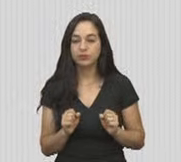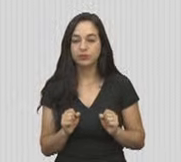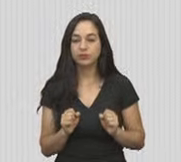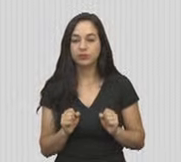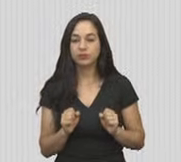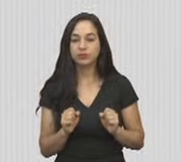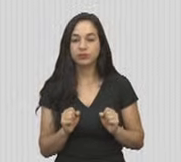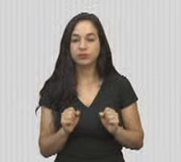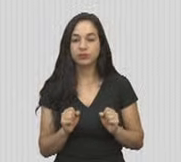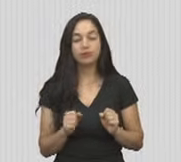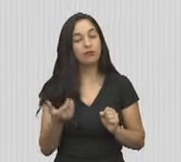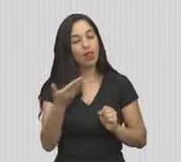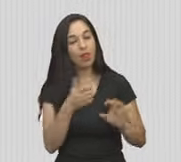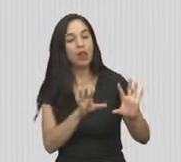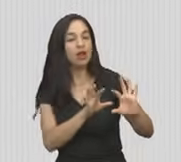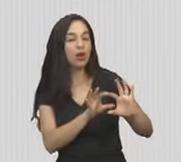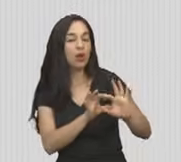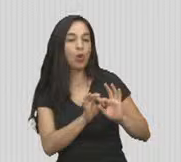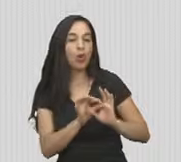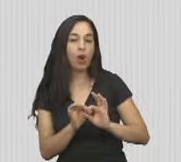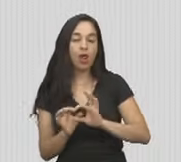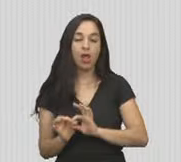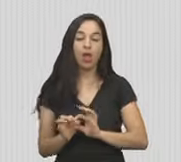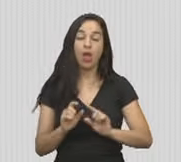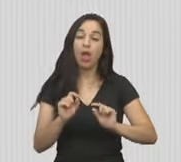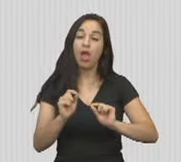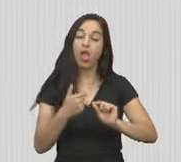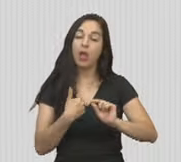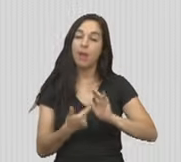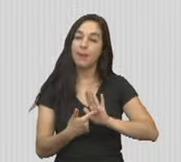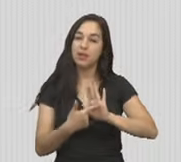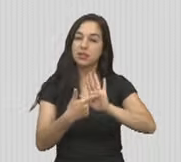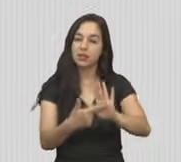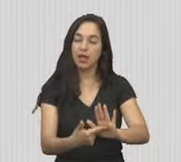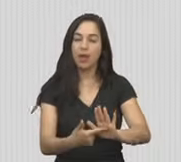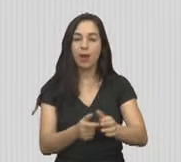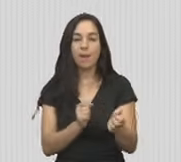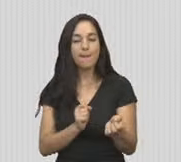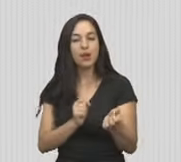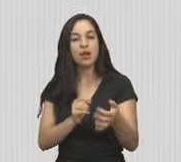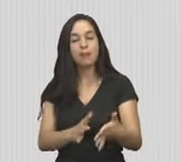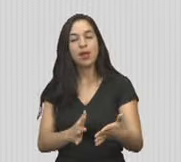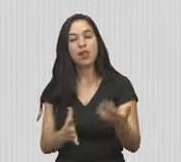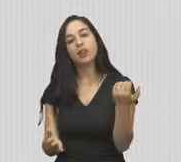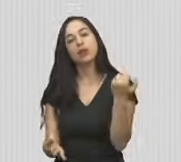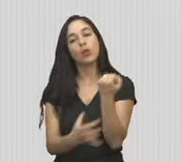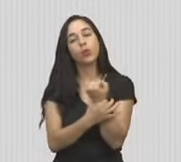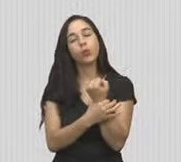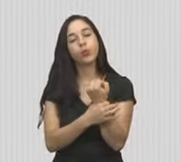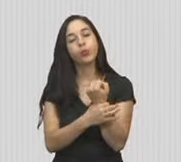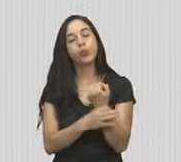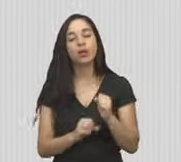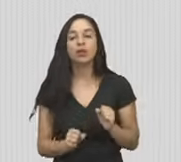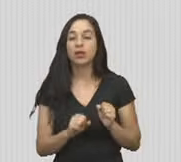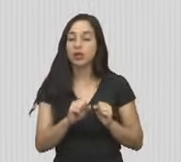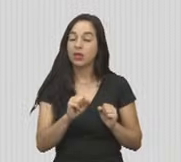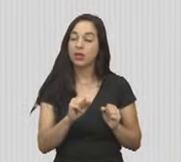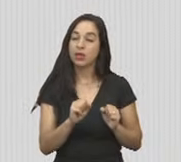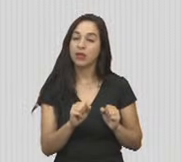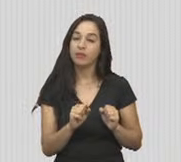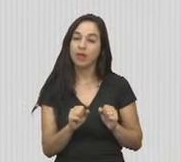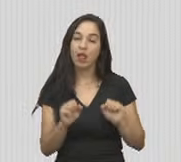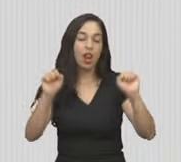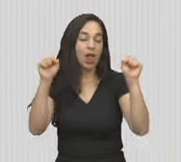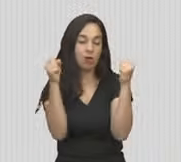E nesse contexto, eu vou apresentar aqui o que é o comportamento defensivo e como é que isso se conecta com os